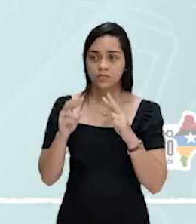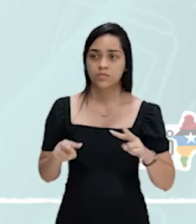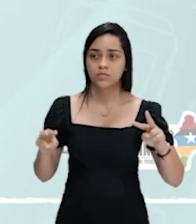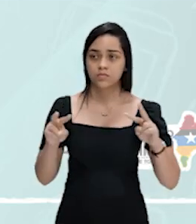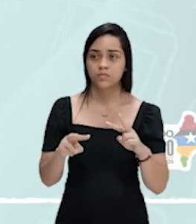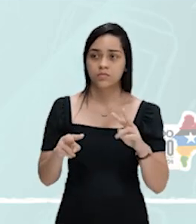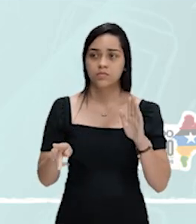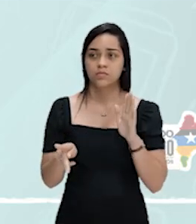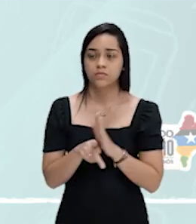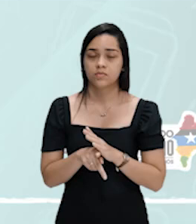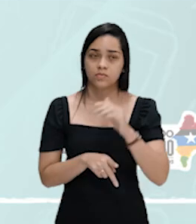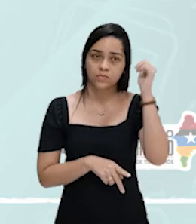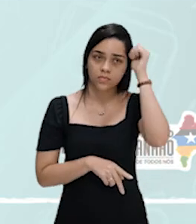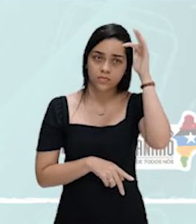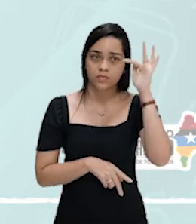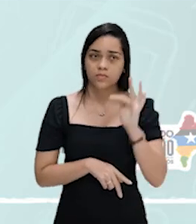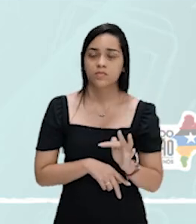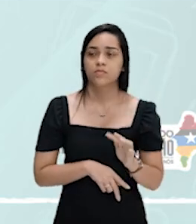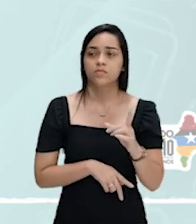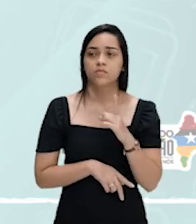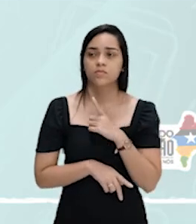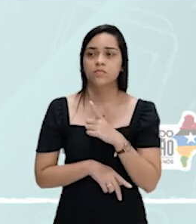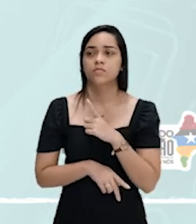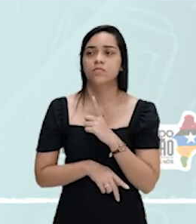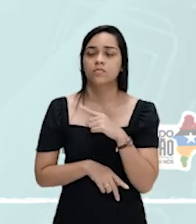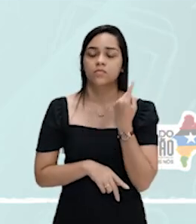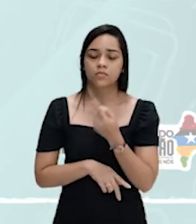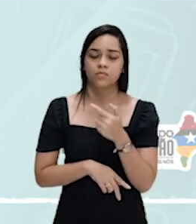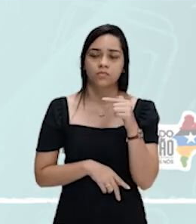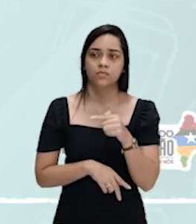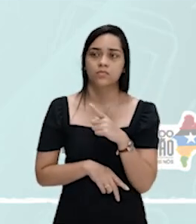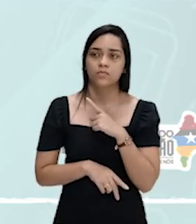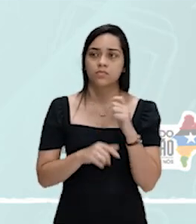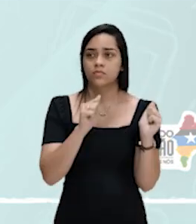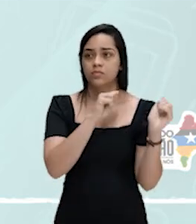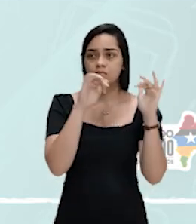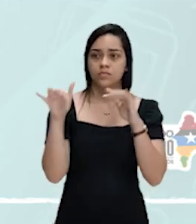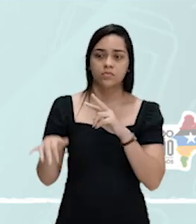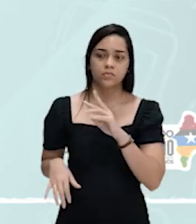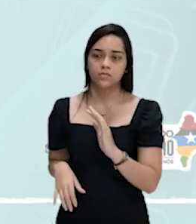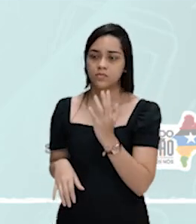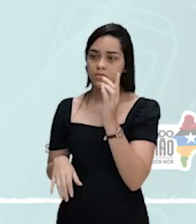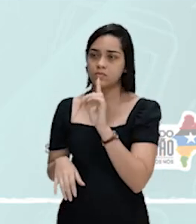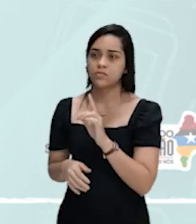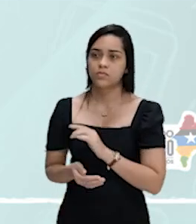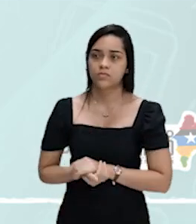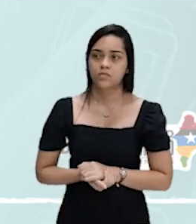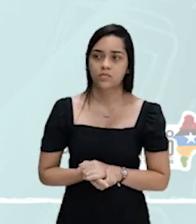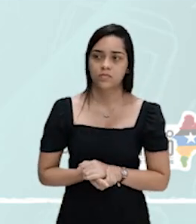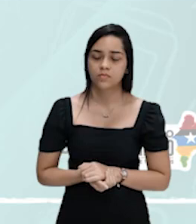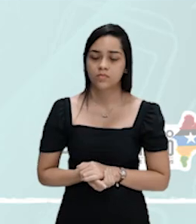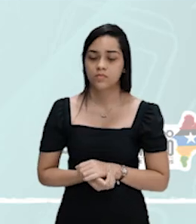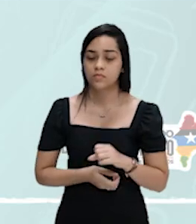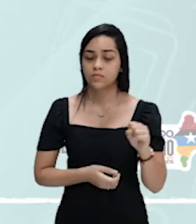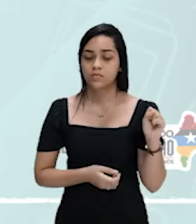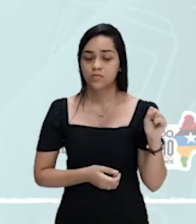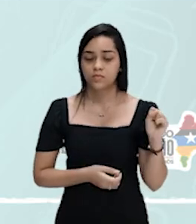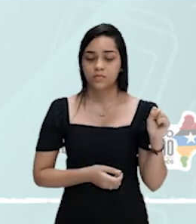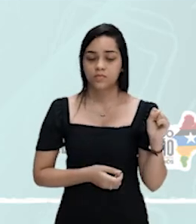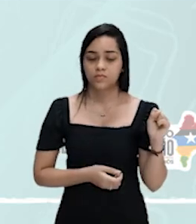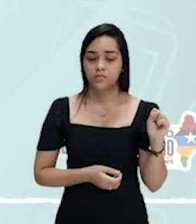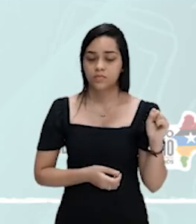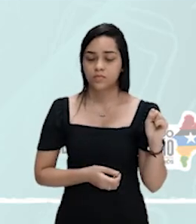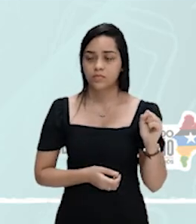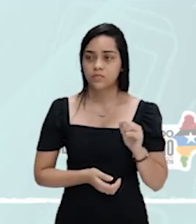lá pelas bandas da África que traria para nós uma tsunami Mas isso não vai acontecer não é teu